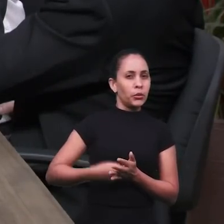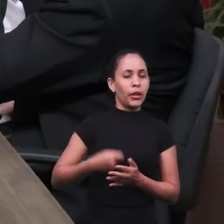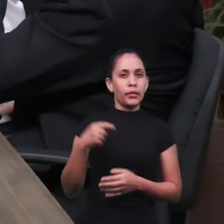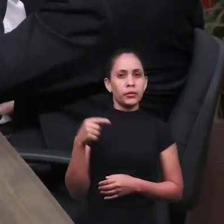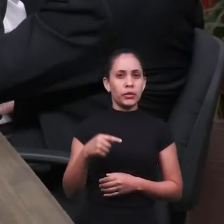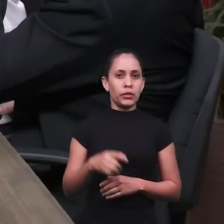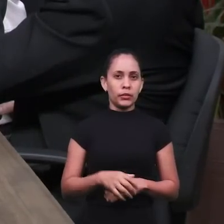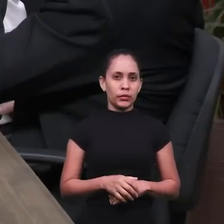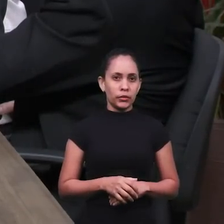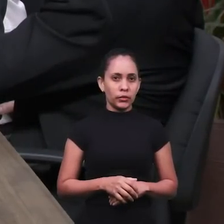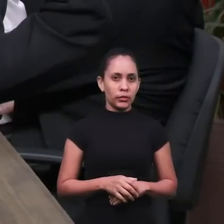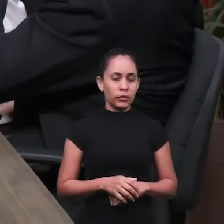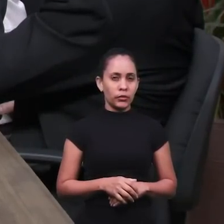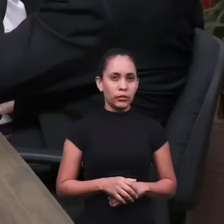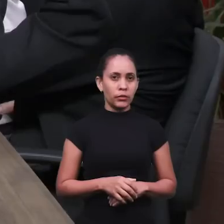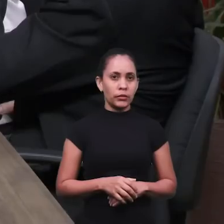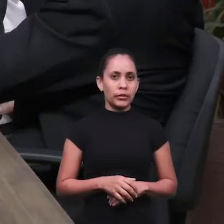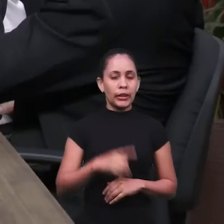pressionado e